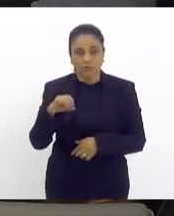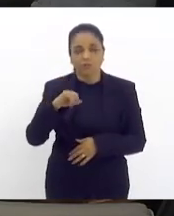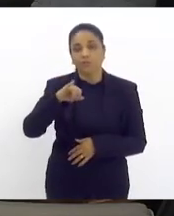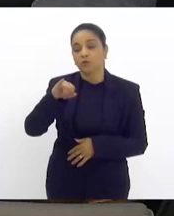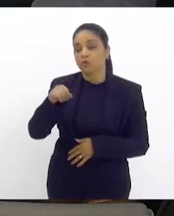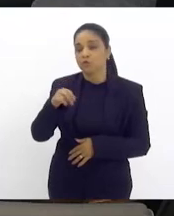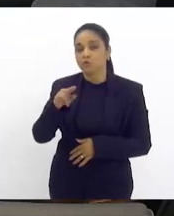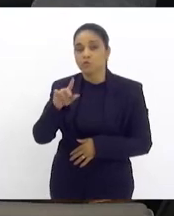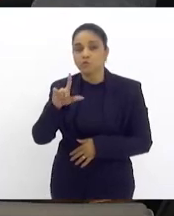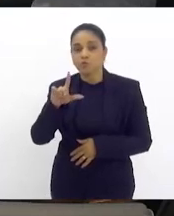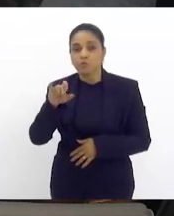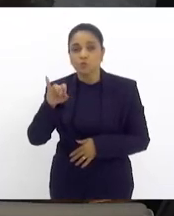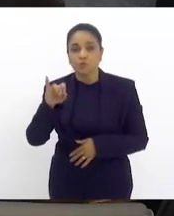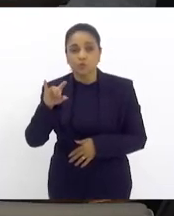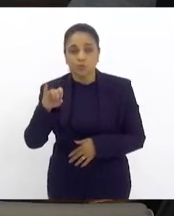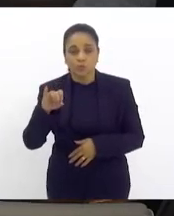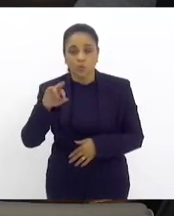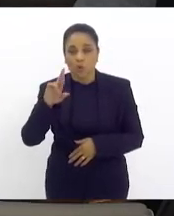Rocha